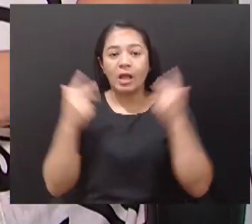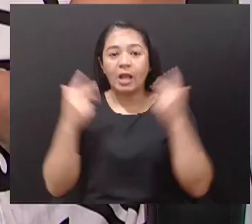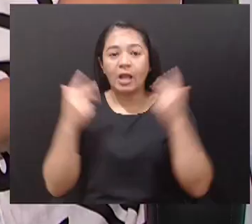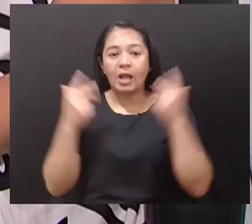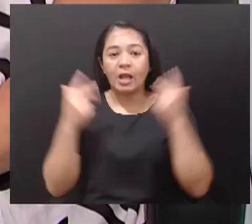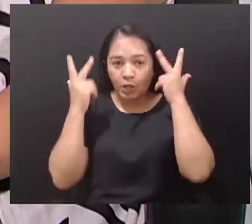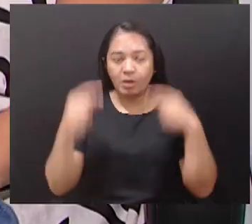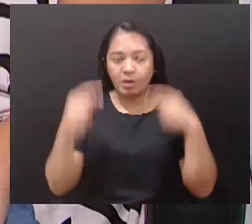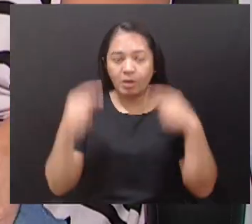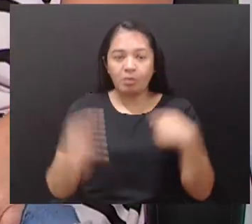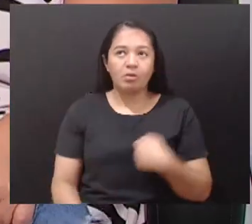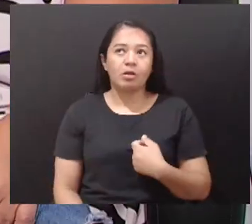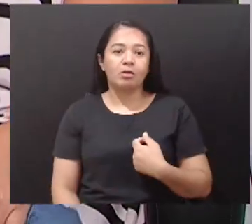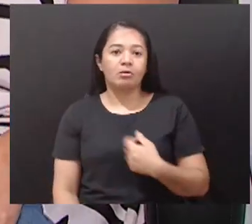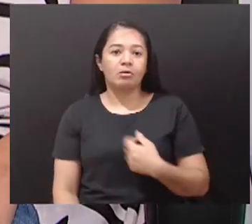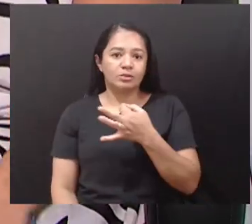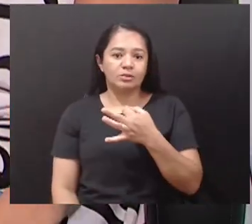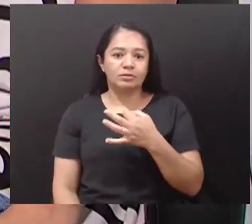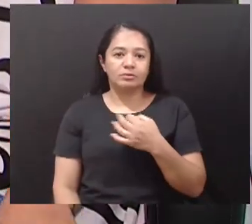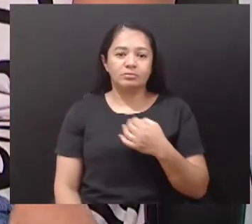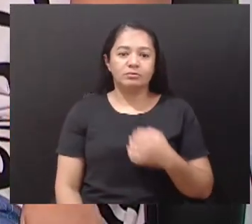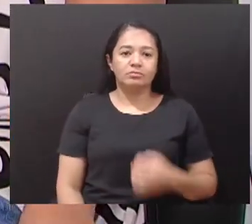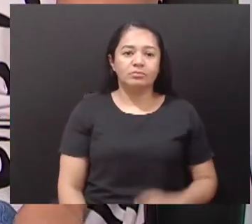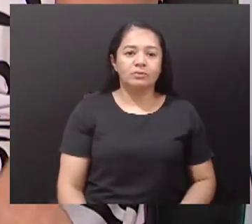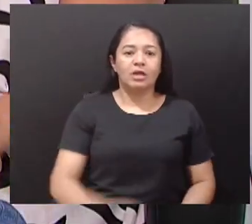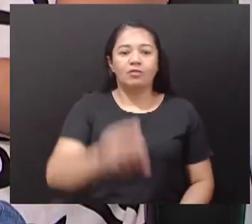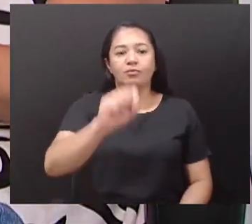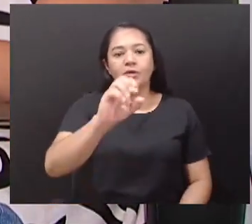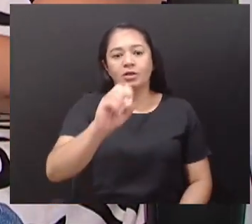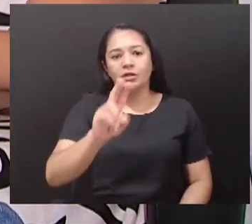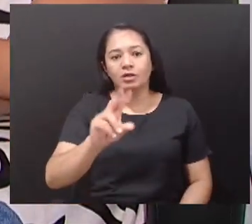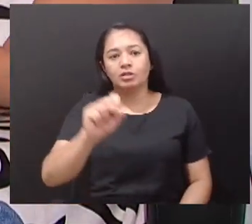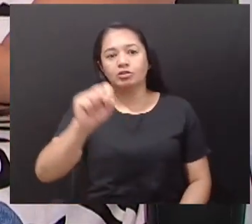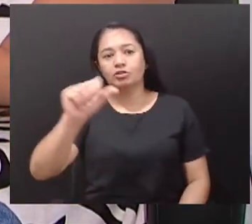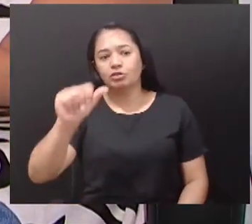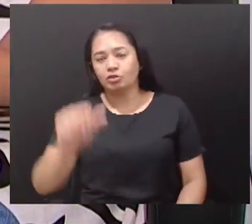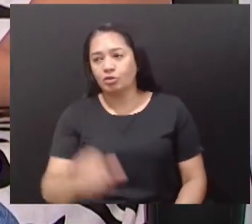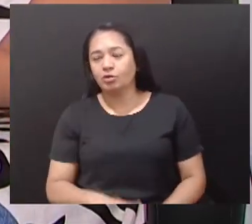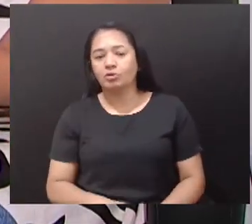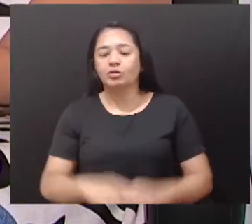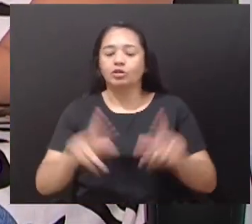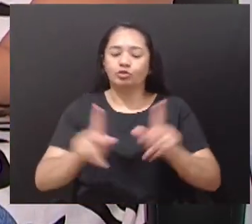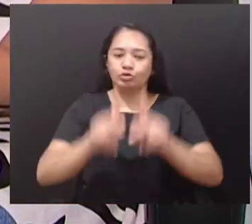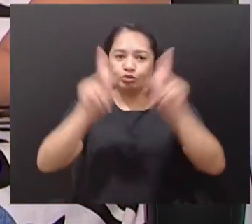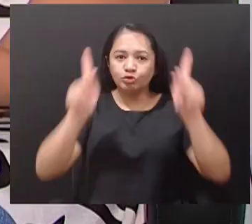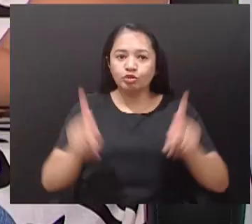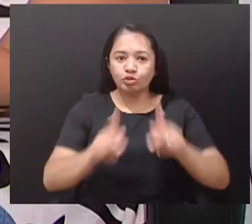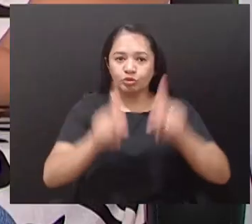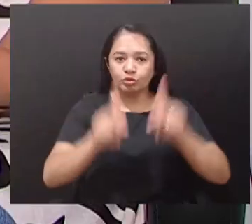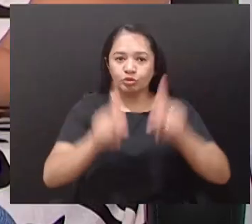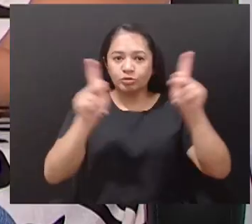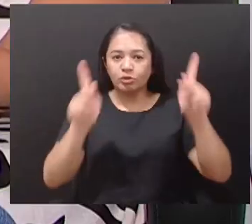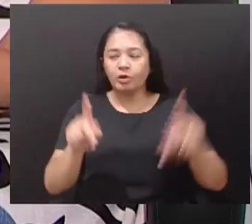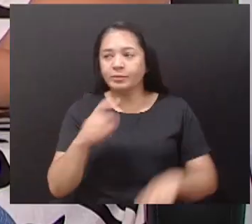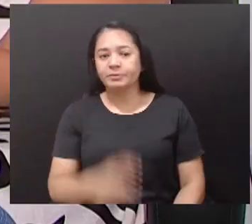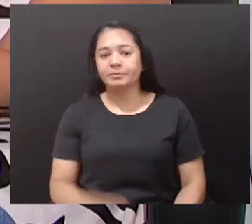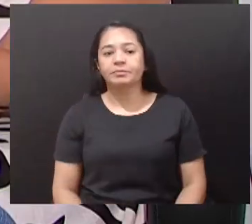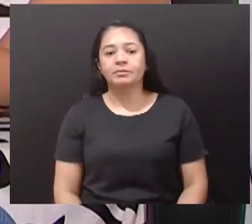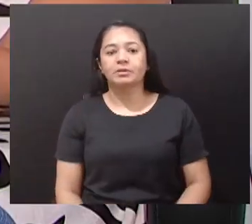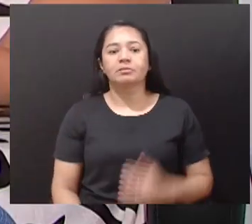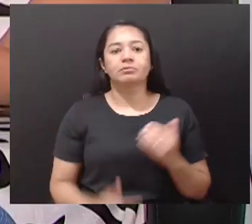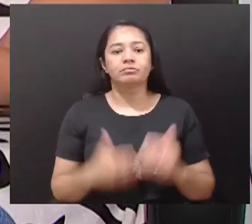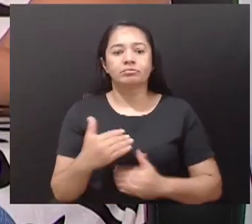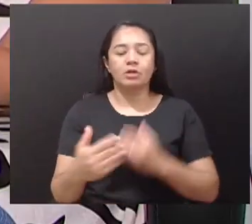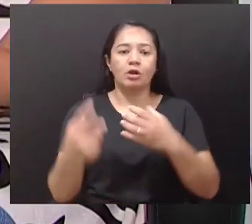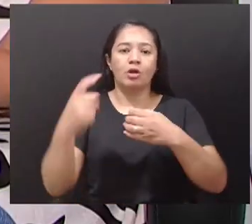saber. E aí eu fui para Souzas, eu fui para o shopping, eu trabalhei em alguns shoppings de Campinas. E depois eu voltei para